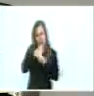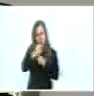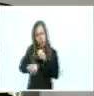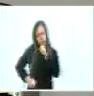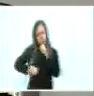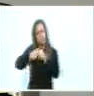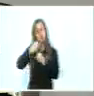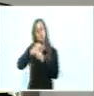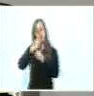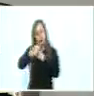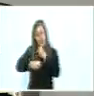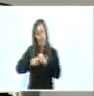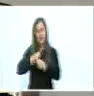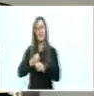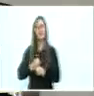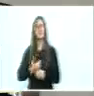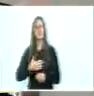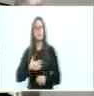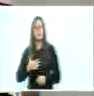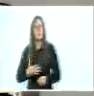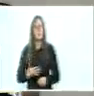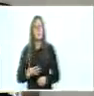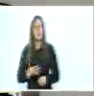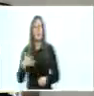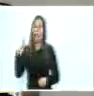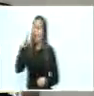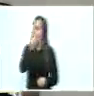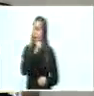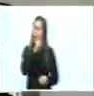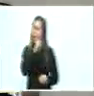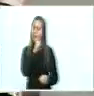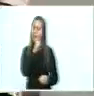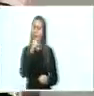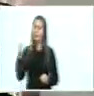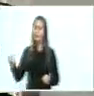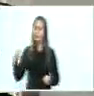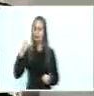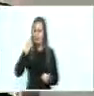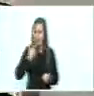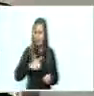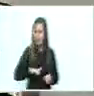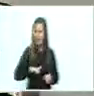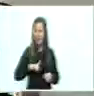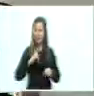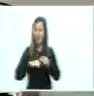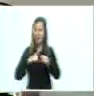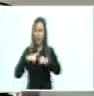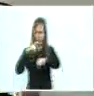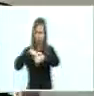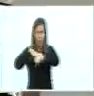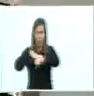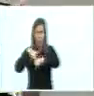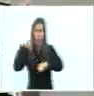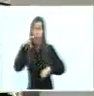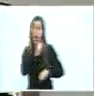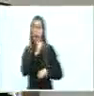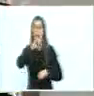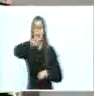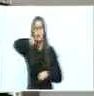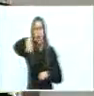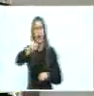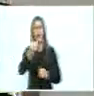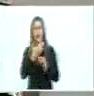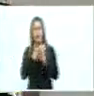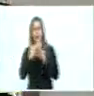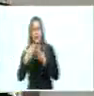até surpreso tão rapidamente fazer novamente, mas o tempo está voando. Outro dia mesmo, a gente estava iniciando o